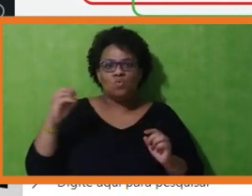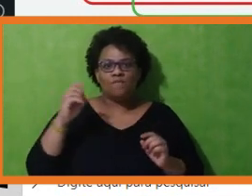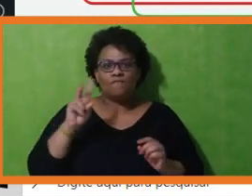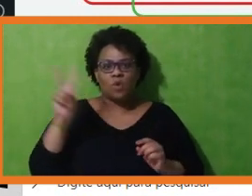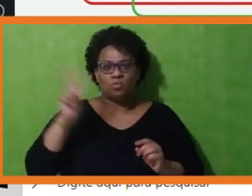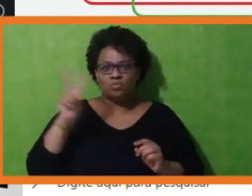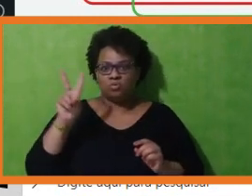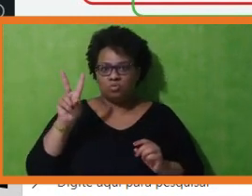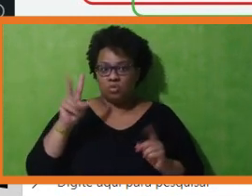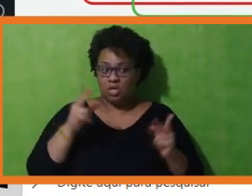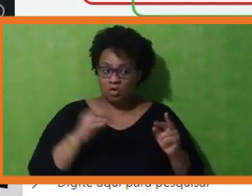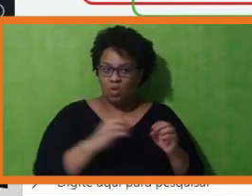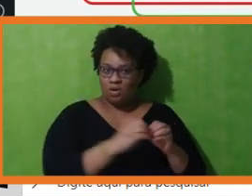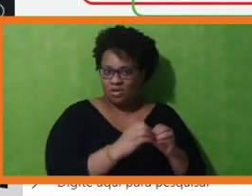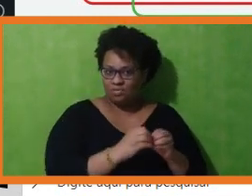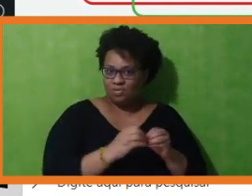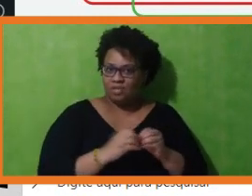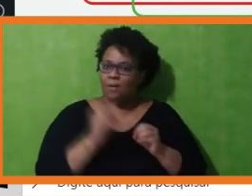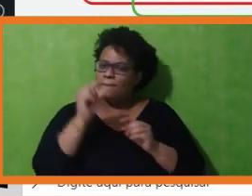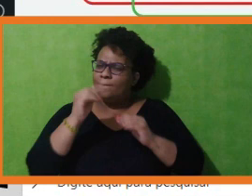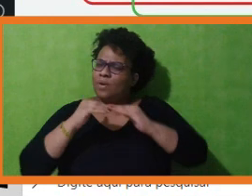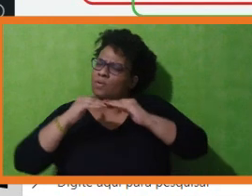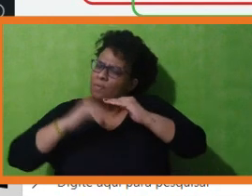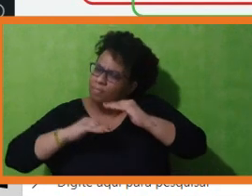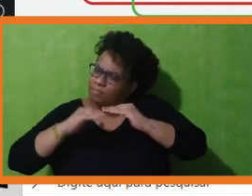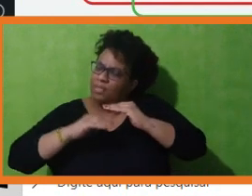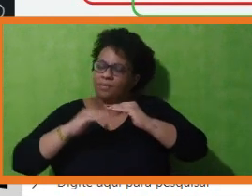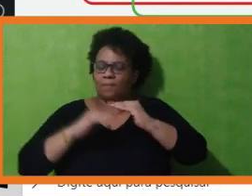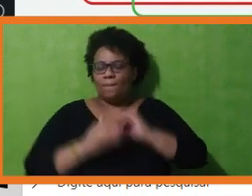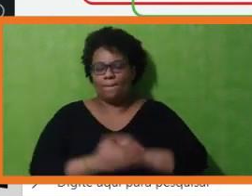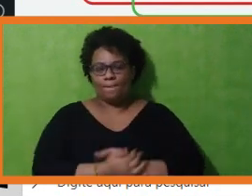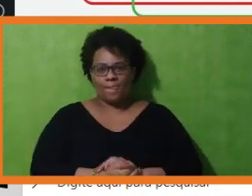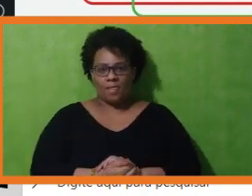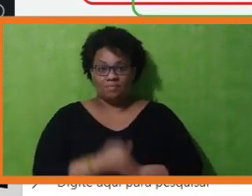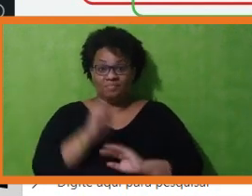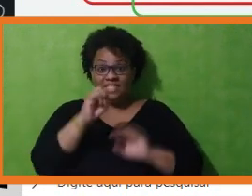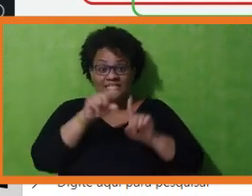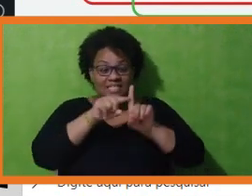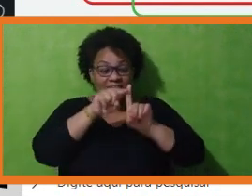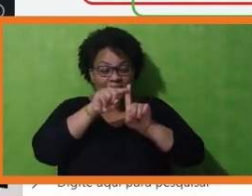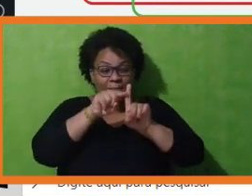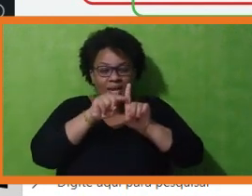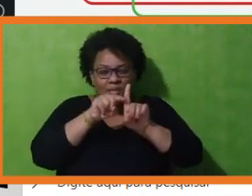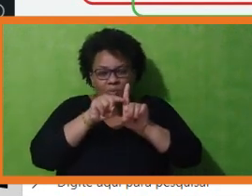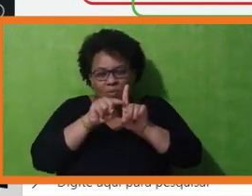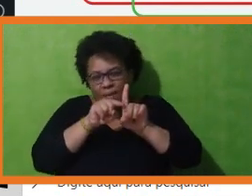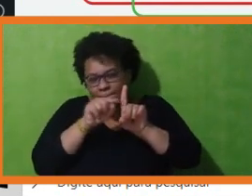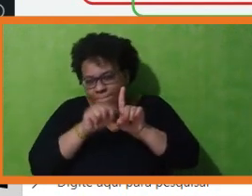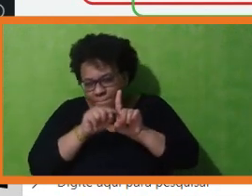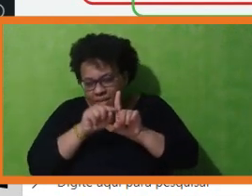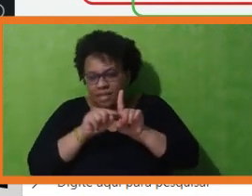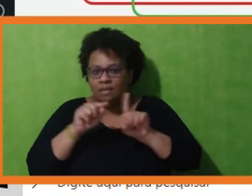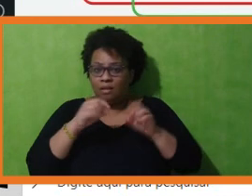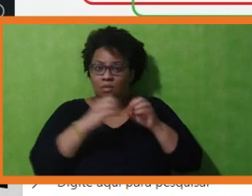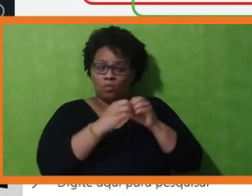volts e 5 volts, como o Arduino lê. Ele é um pouquinho menor o range dele, ou seja, quando a temperatura é mínima para